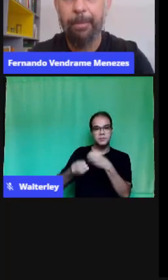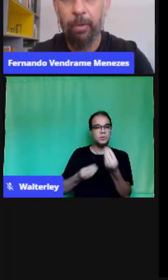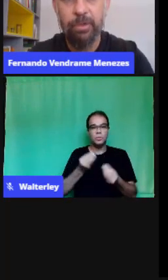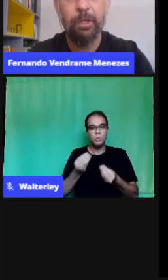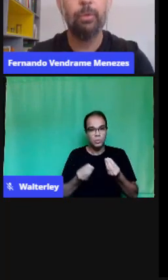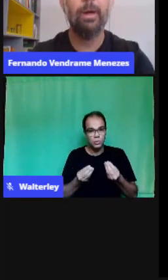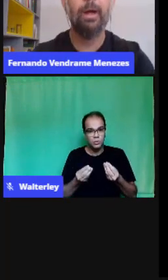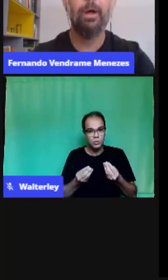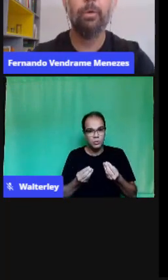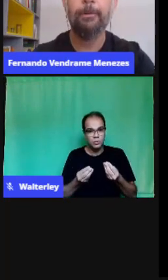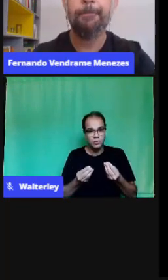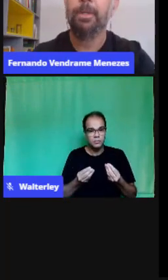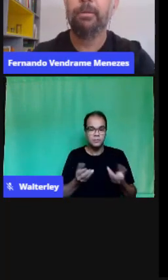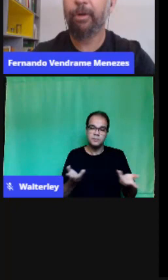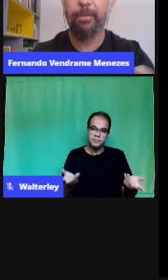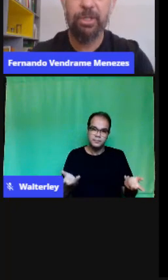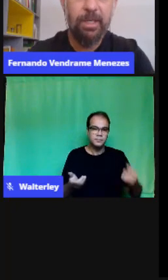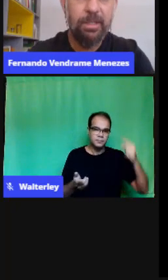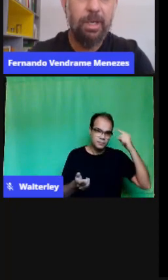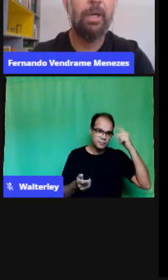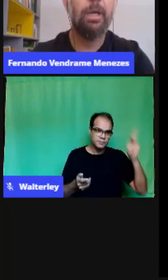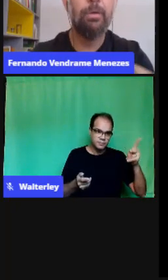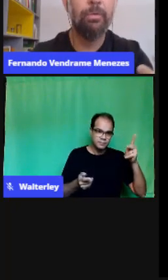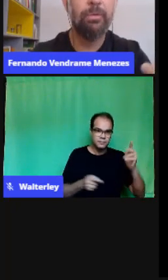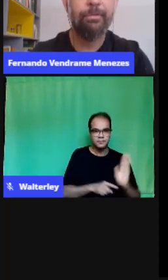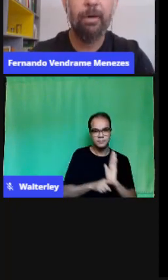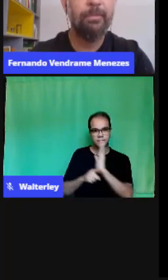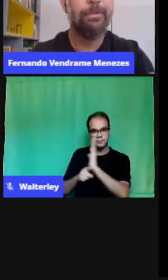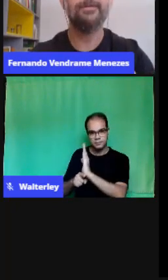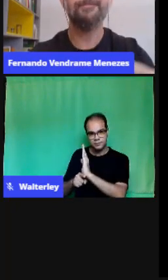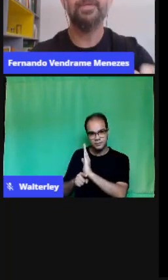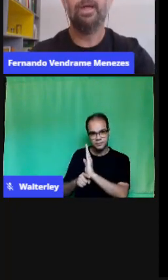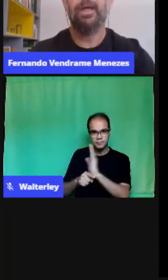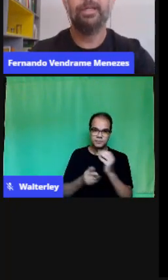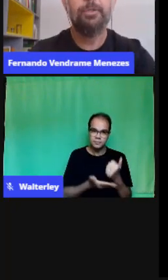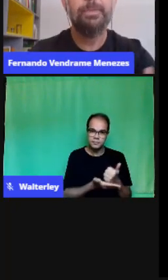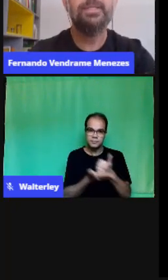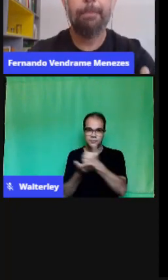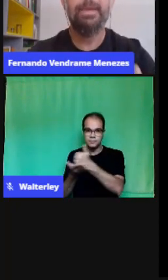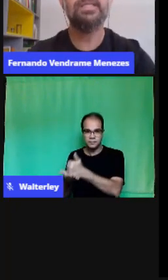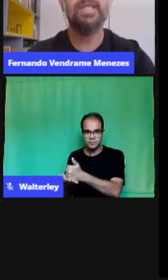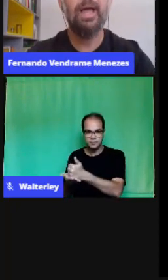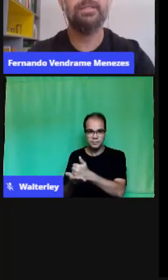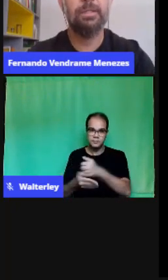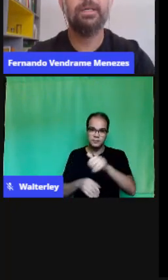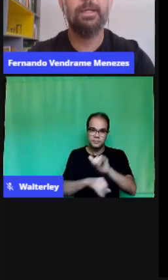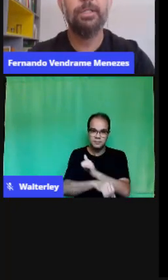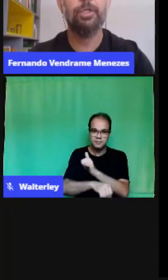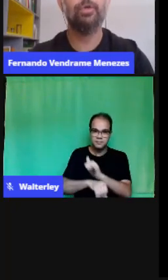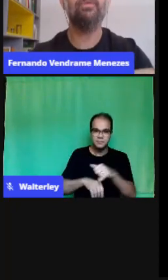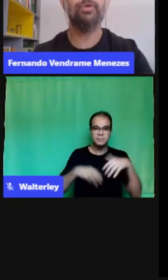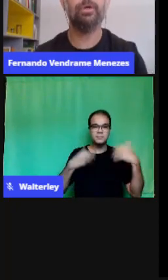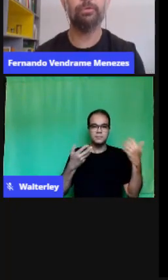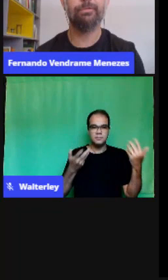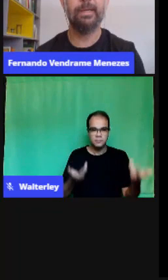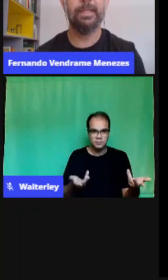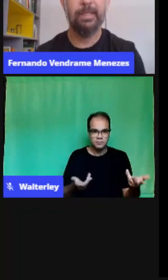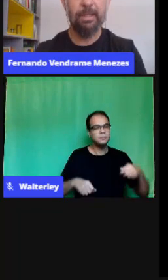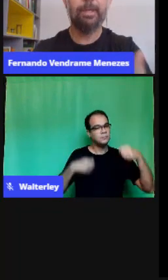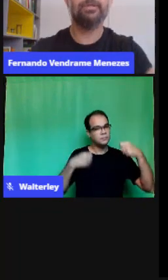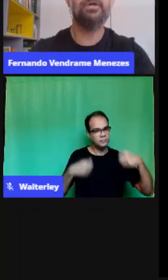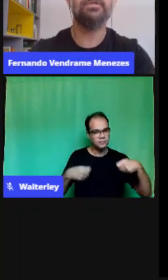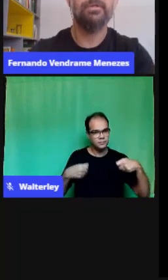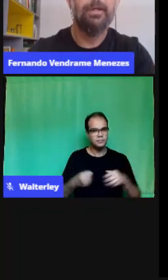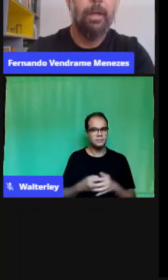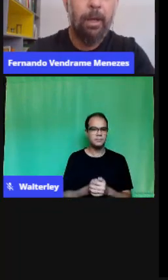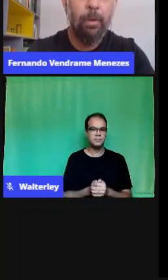forma de mapa conceitual, em forma de desenho, enfim. A gente precisa pensar essas estratégias de como que o aluno vai